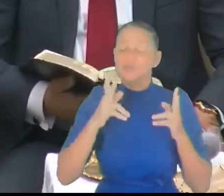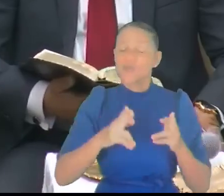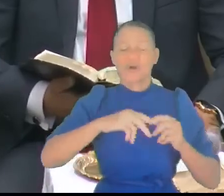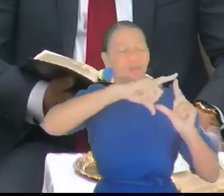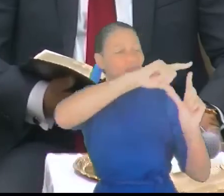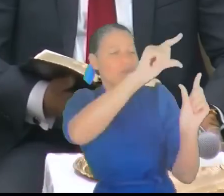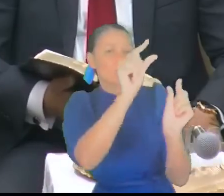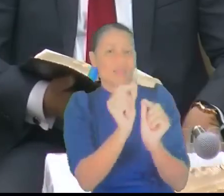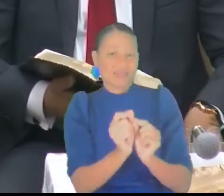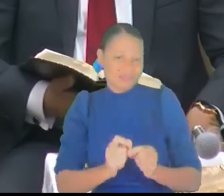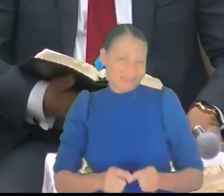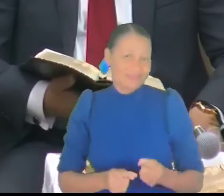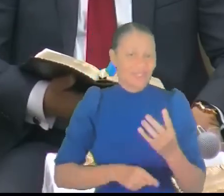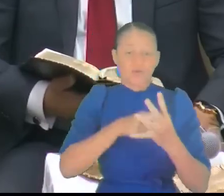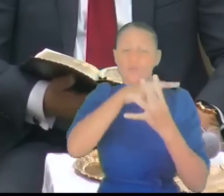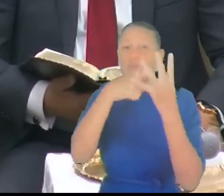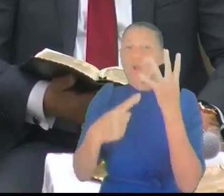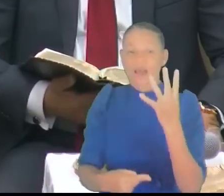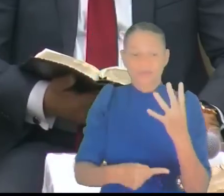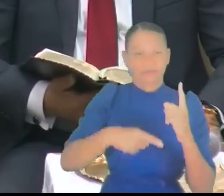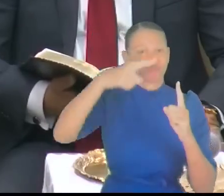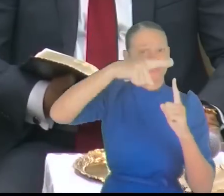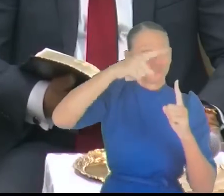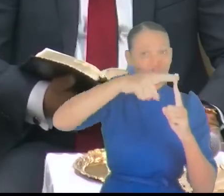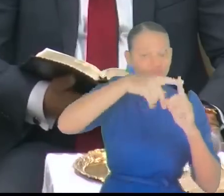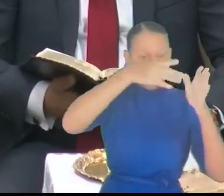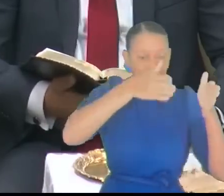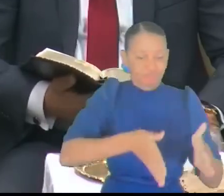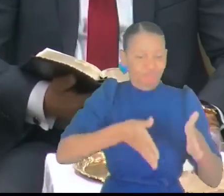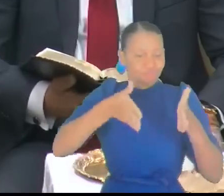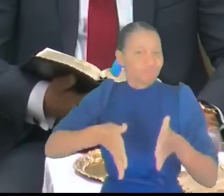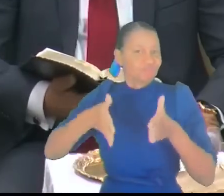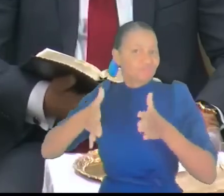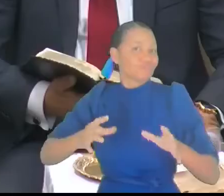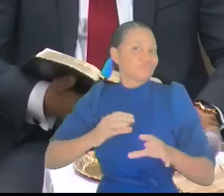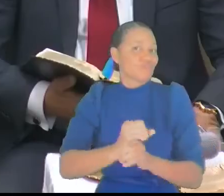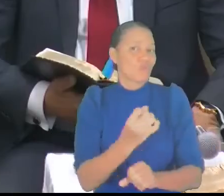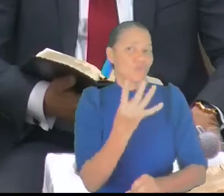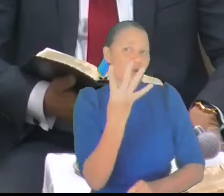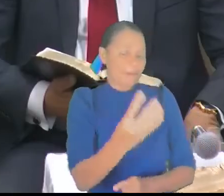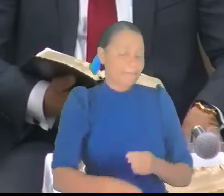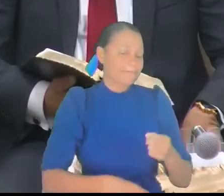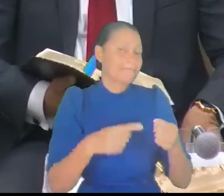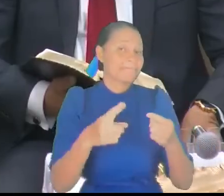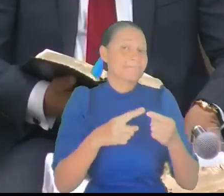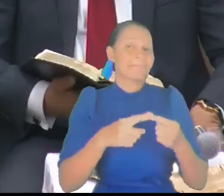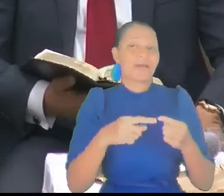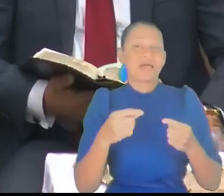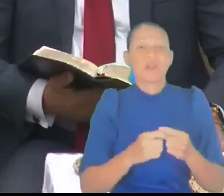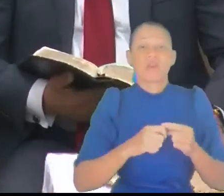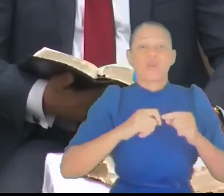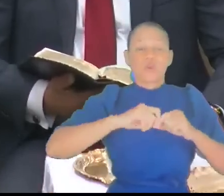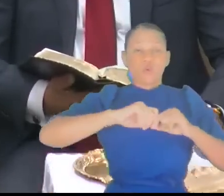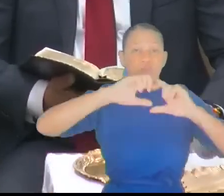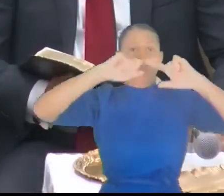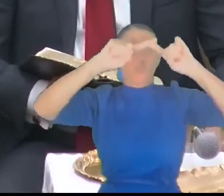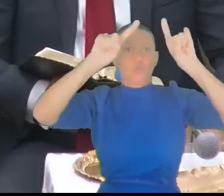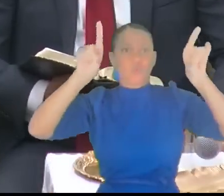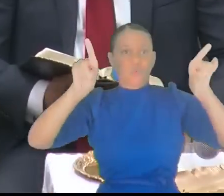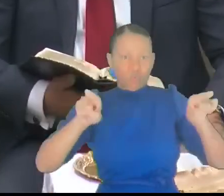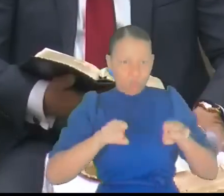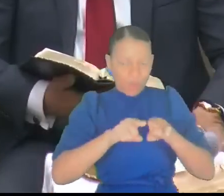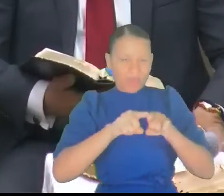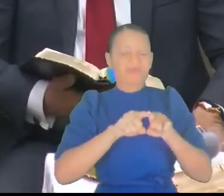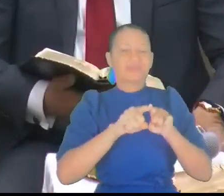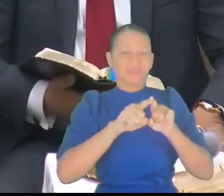tem 4 fases. Louvado seja o nome do Senhor. Primeiro ela é nova, depois ela é